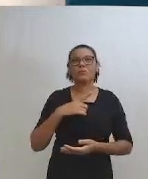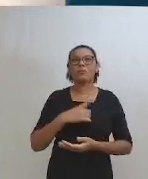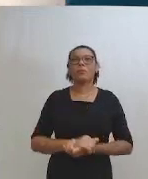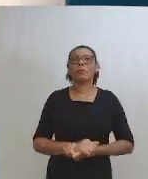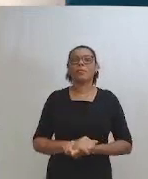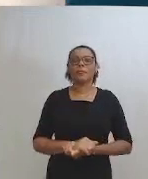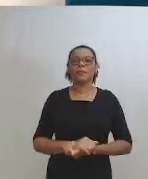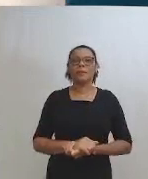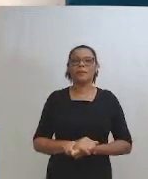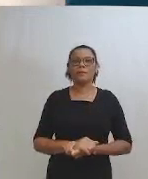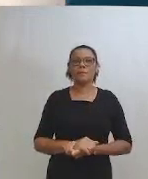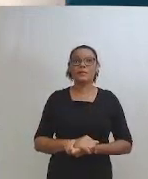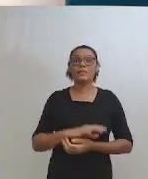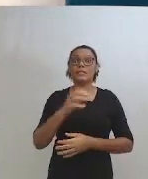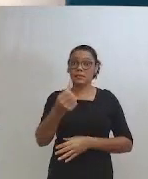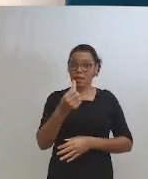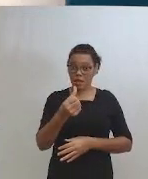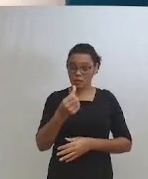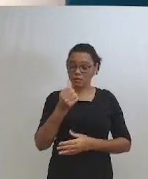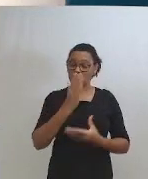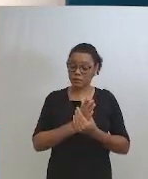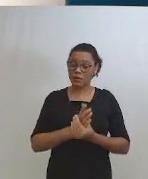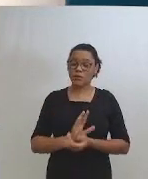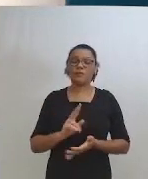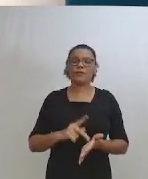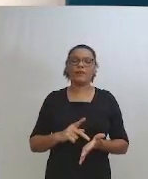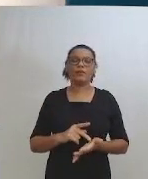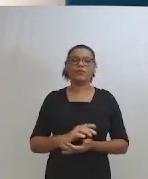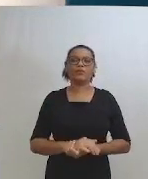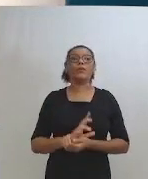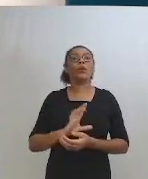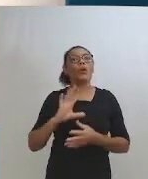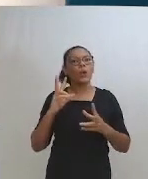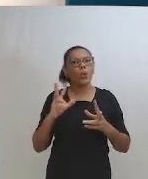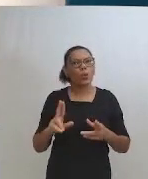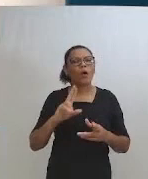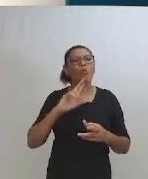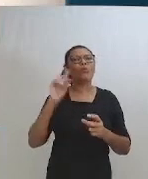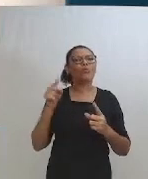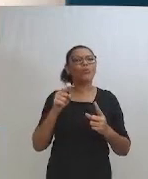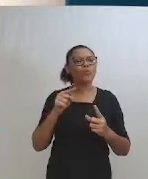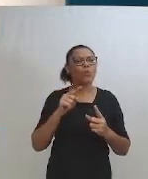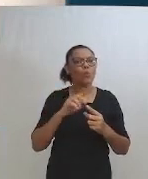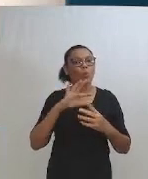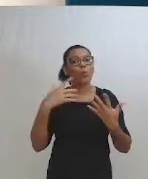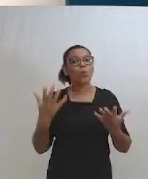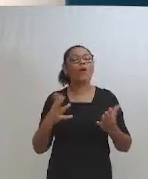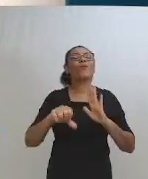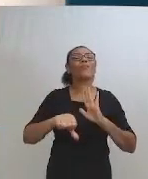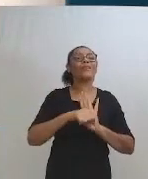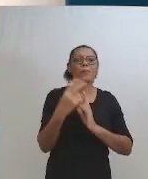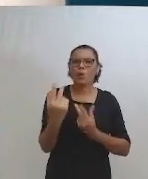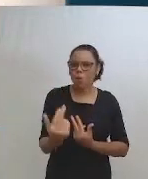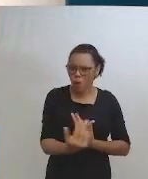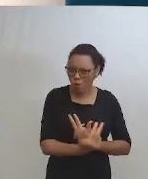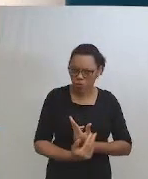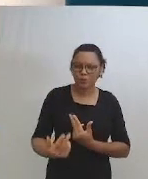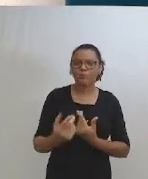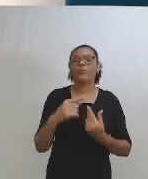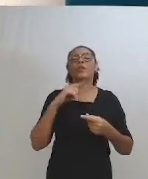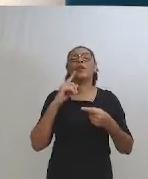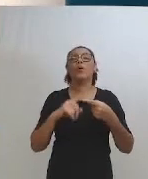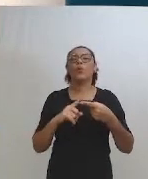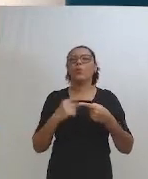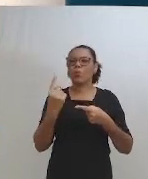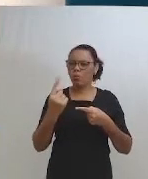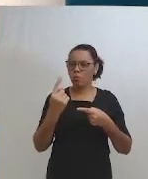havia seis processos com o mesmo objeto. Um deles, o ministro Sebastião fez uma ponderação de que